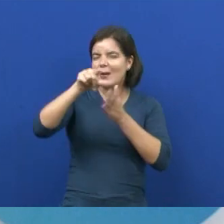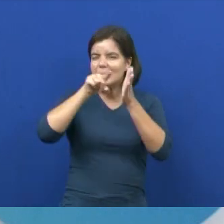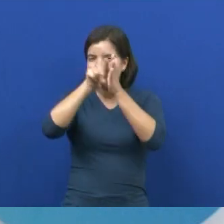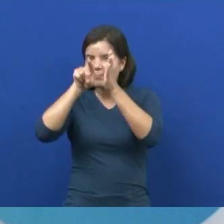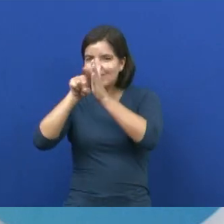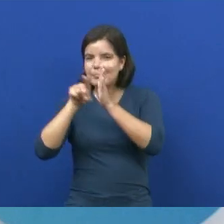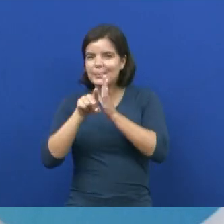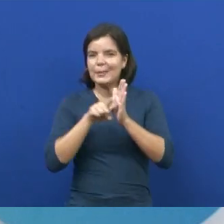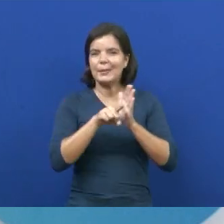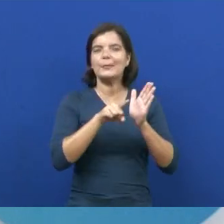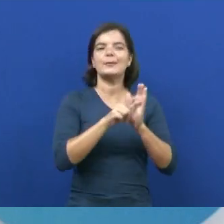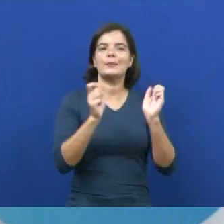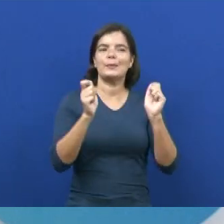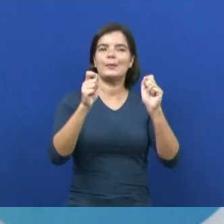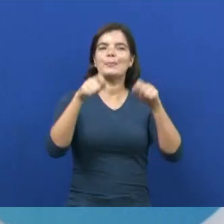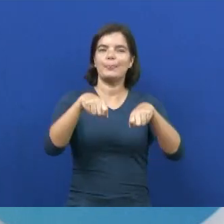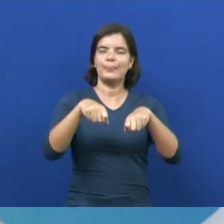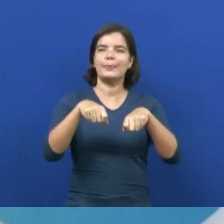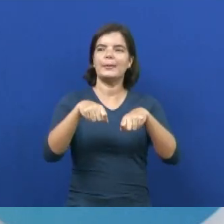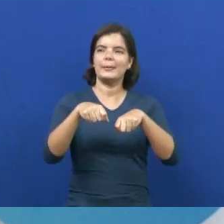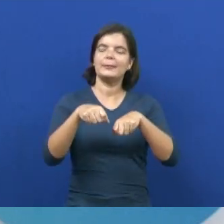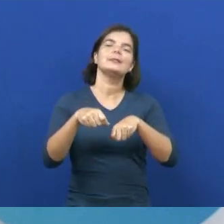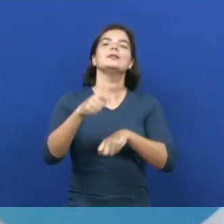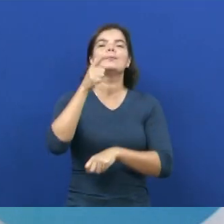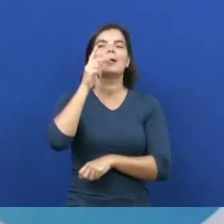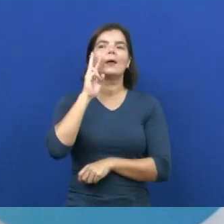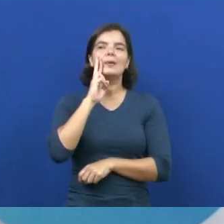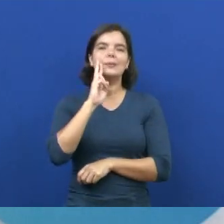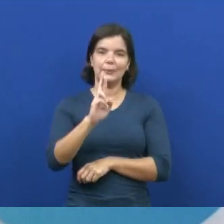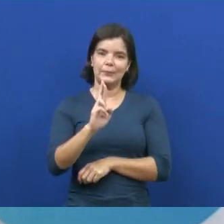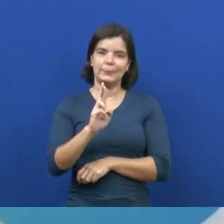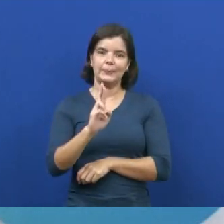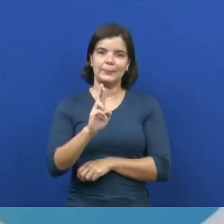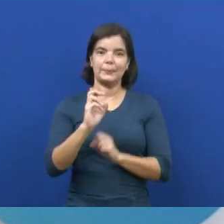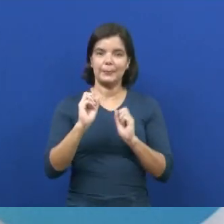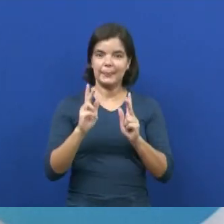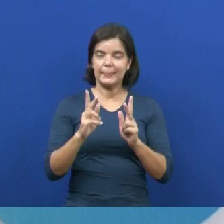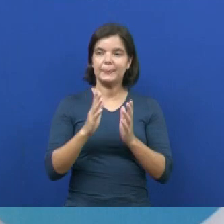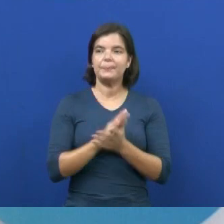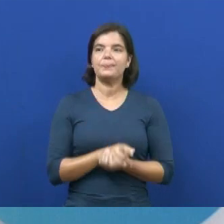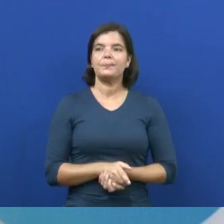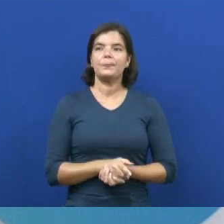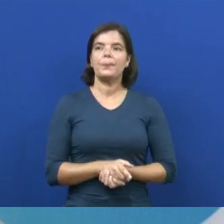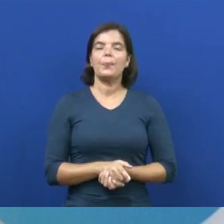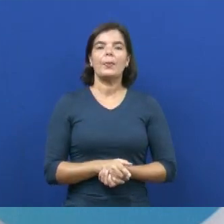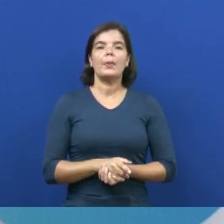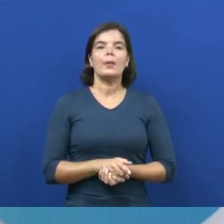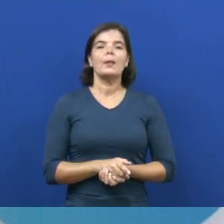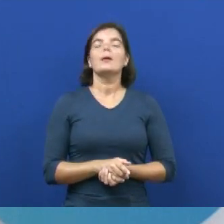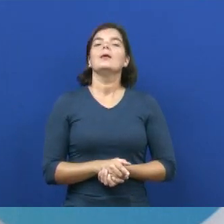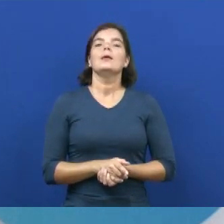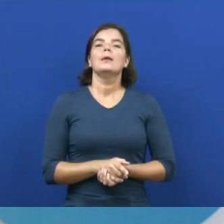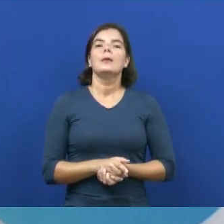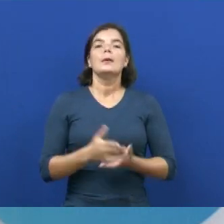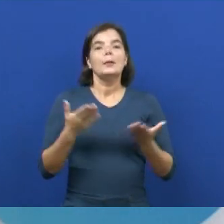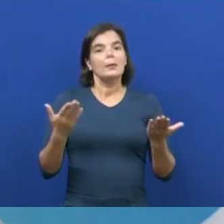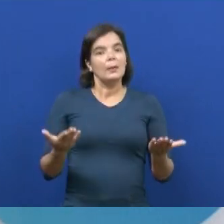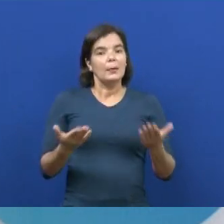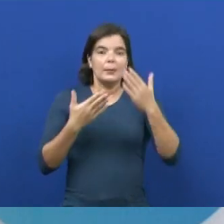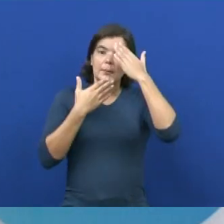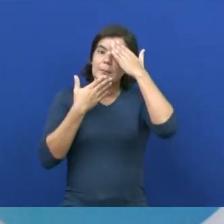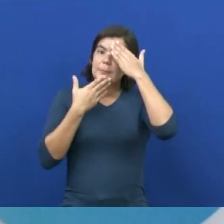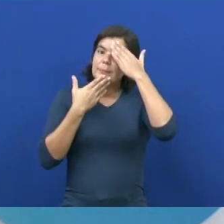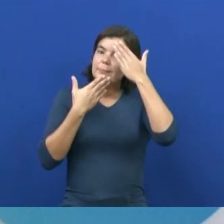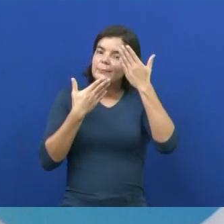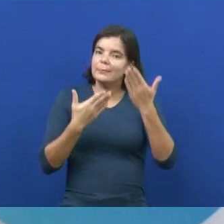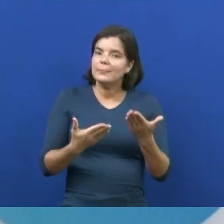também para que você possa estar realizando, certo? Gente, olha só, quero